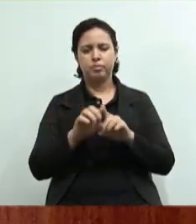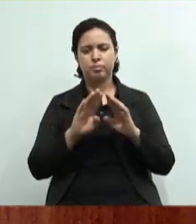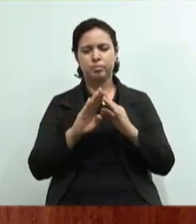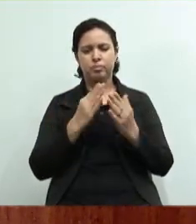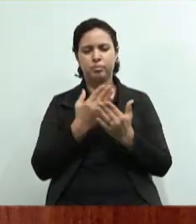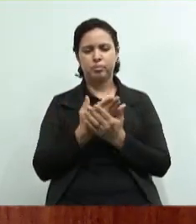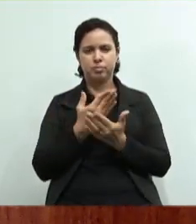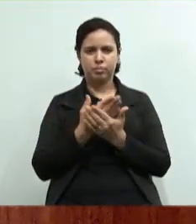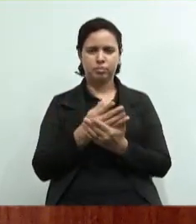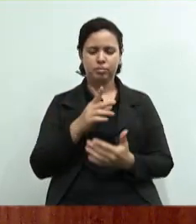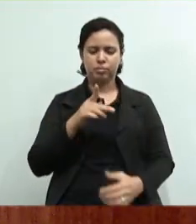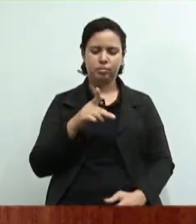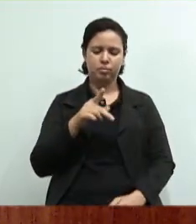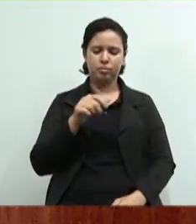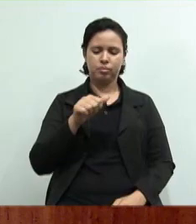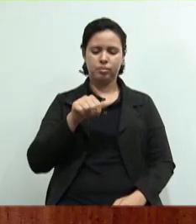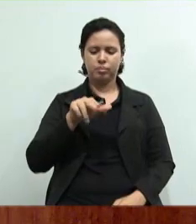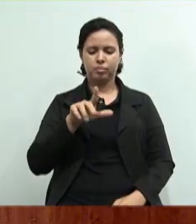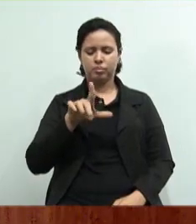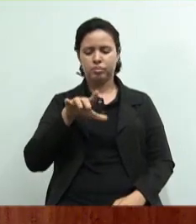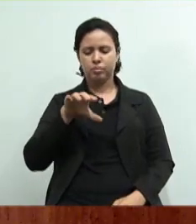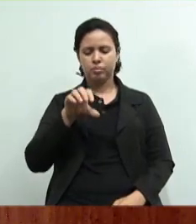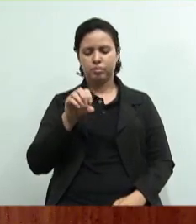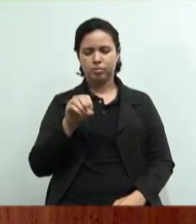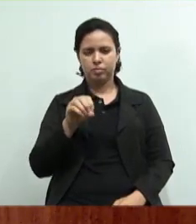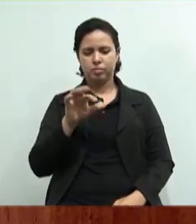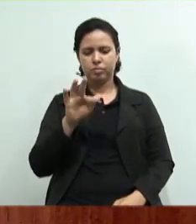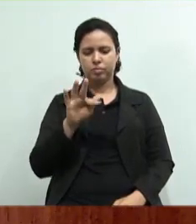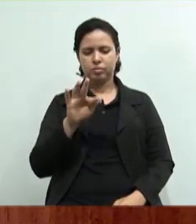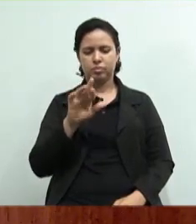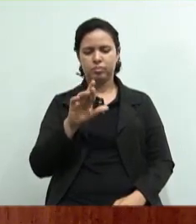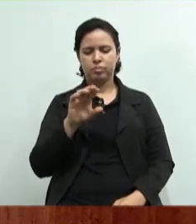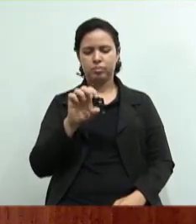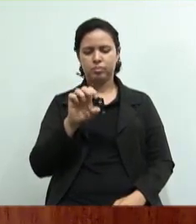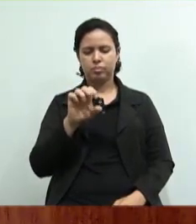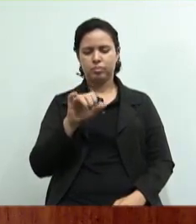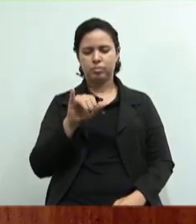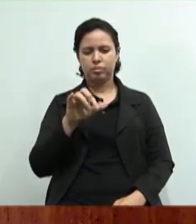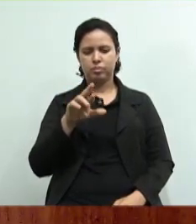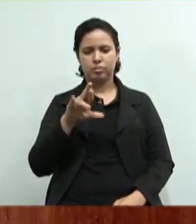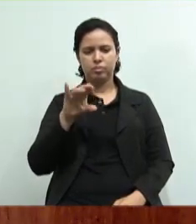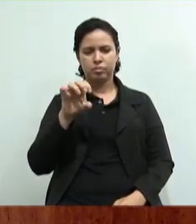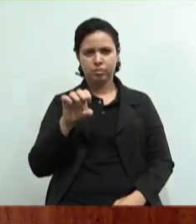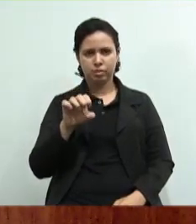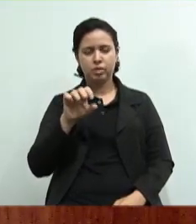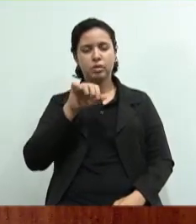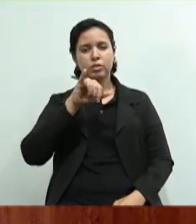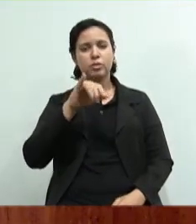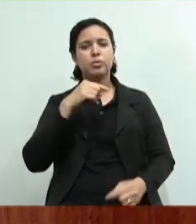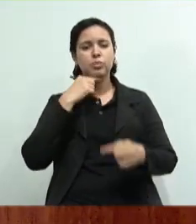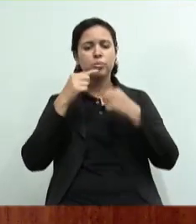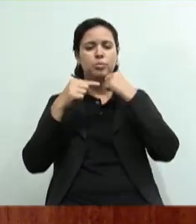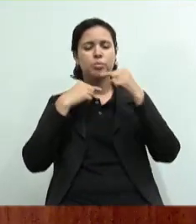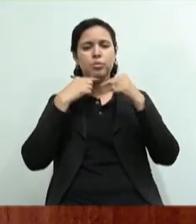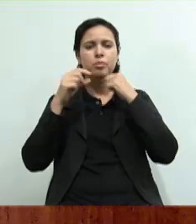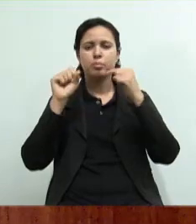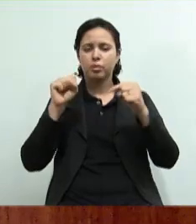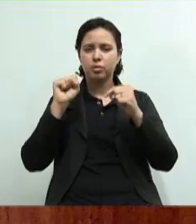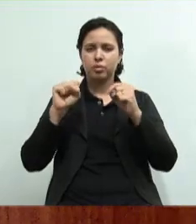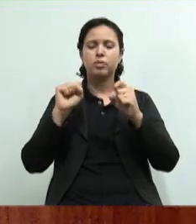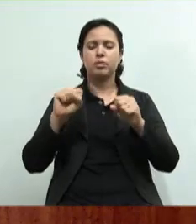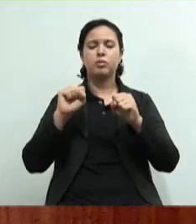todos atentos aqui às nossas aulas, professor. Então, qualquer dúvida que vocês tiverem, professores presenciais, aí, envie para a gente aqui que a